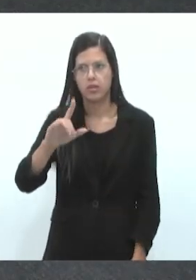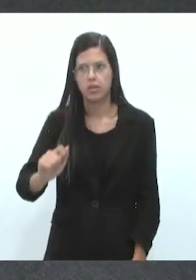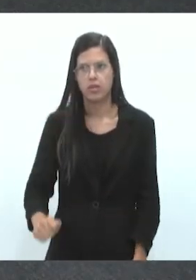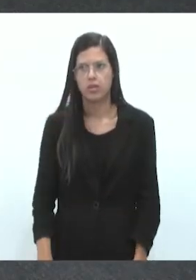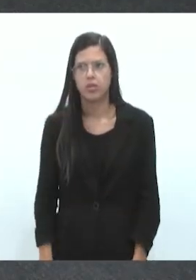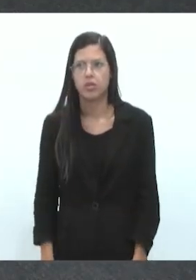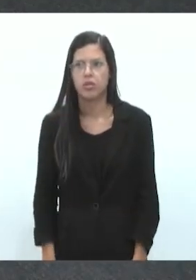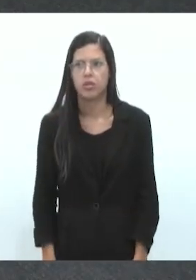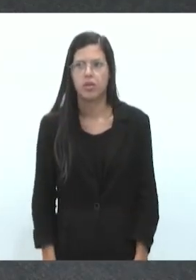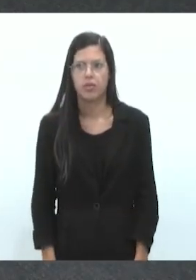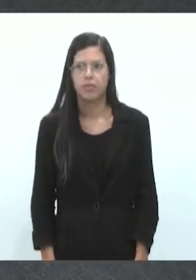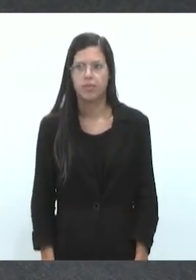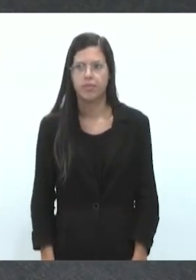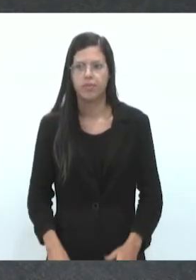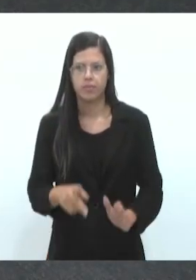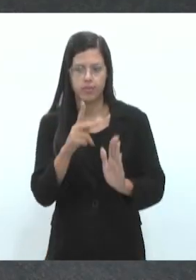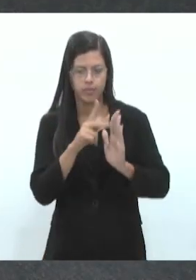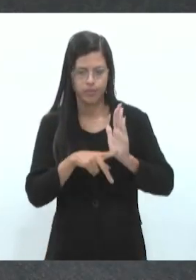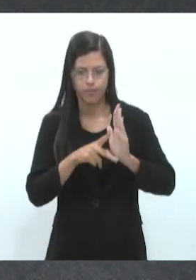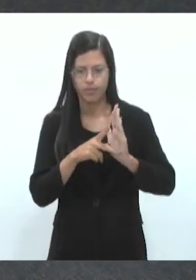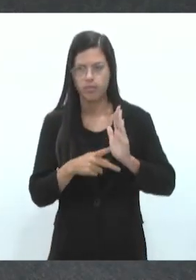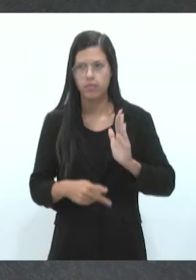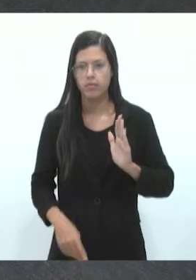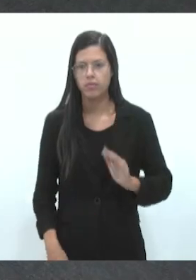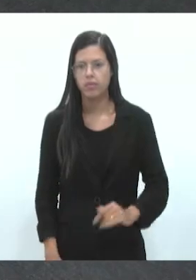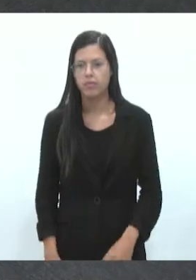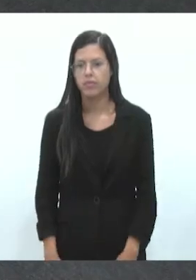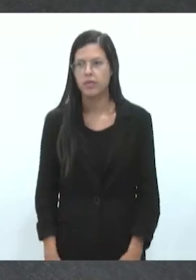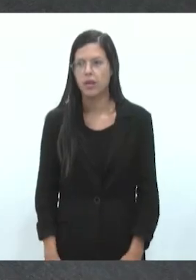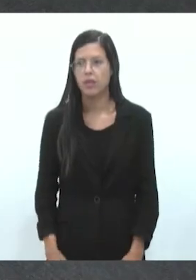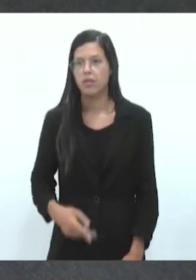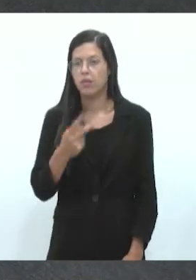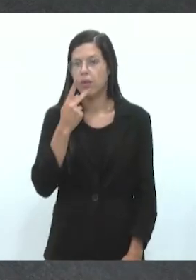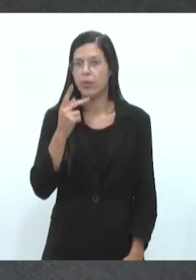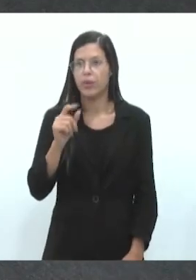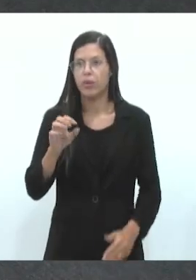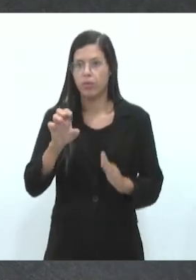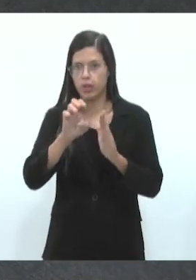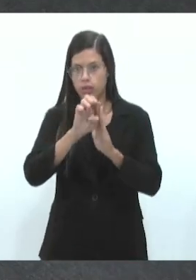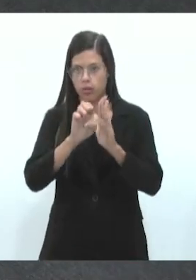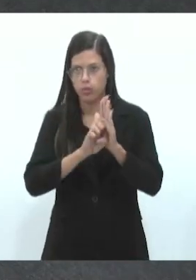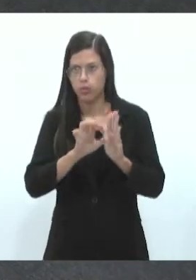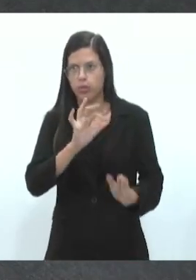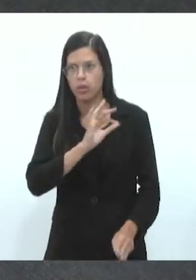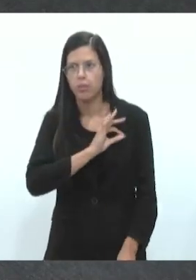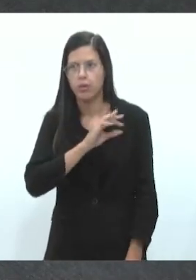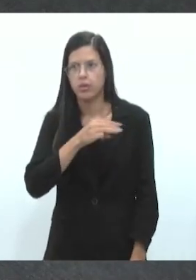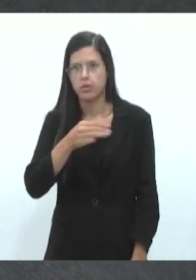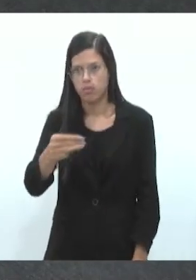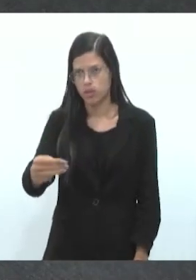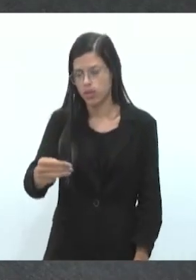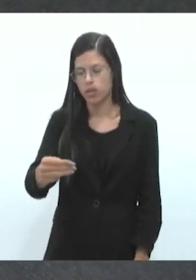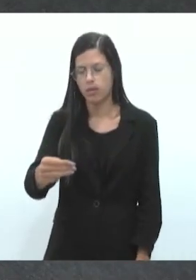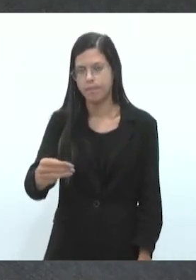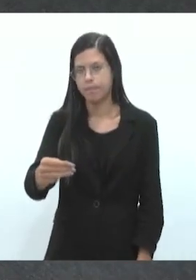né? E dizer o seguinte, o Estatuto da Polícia Militar precisa